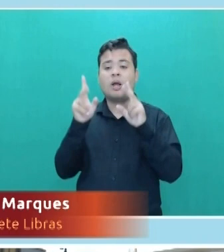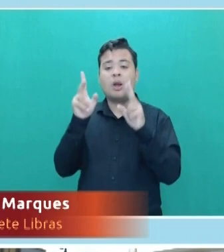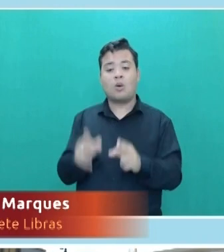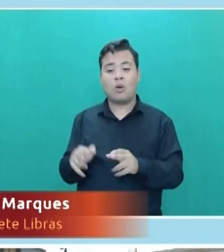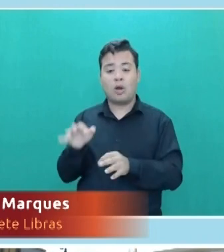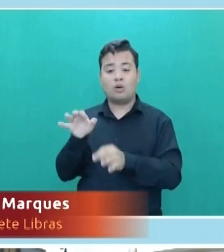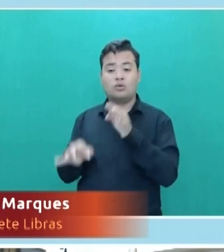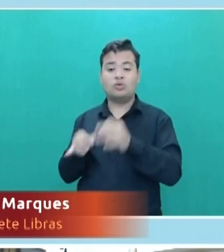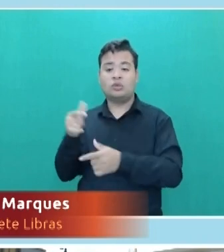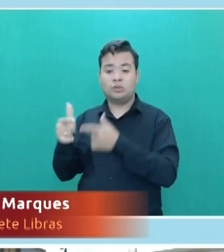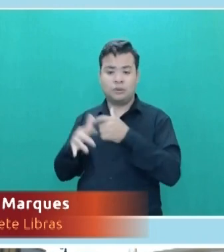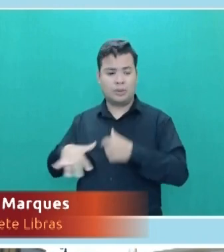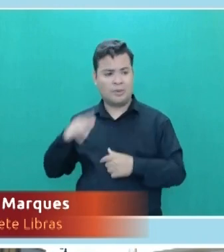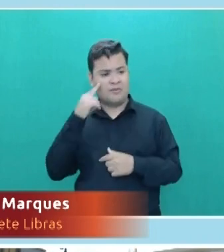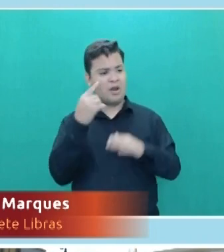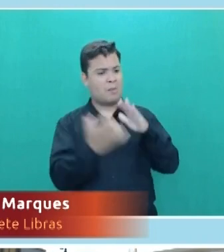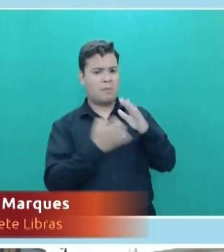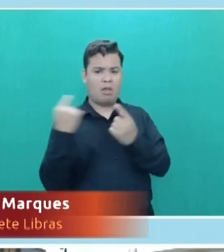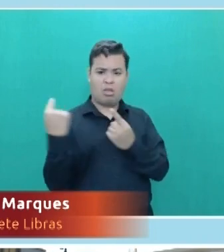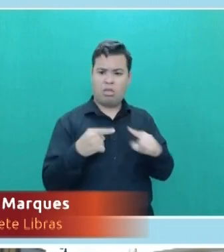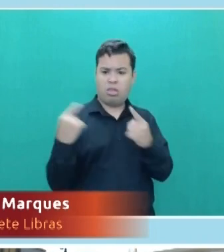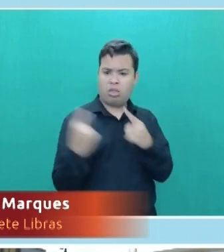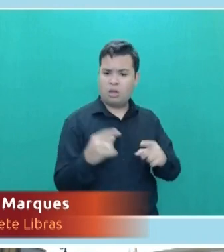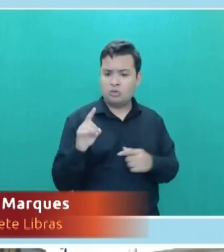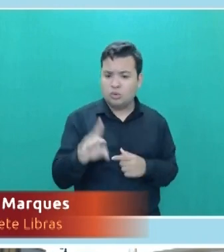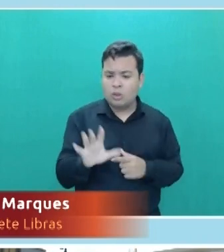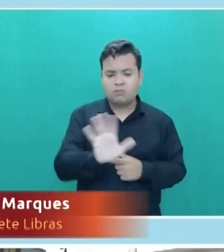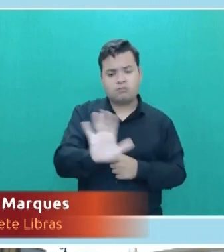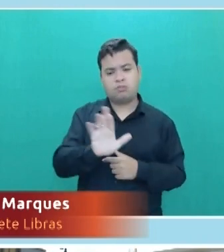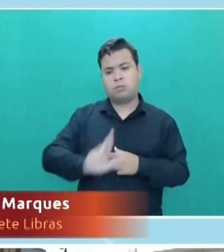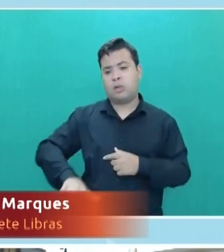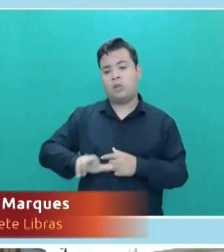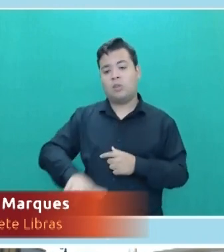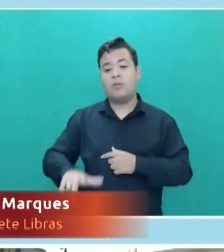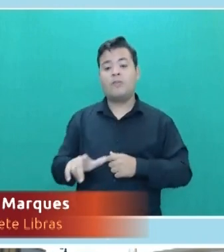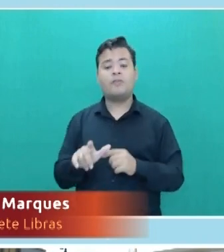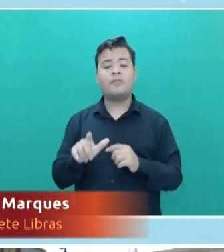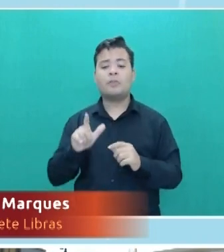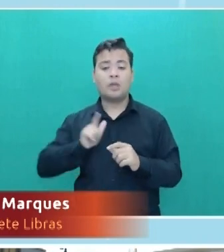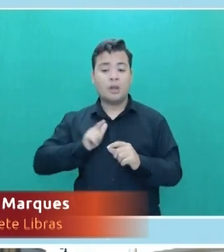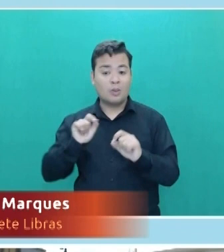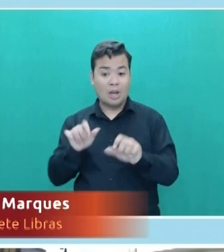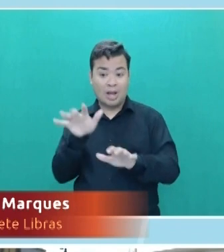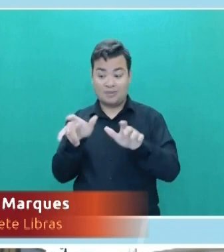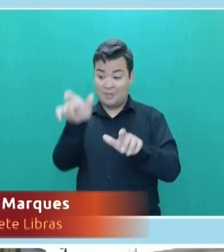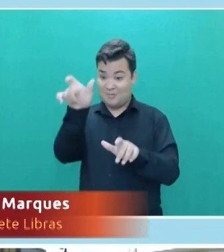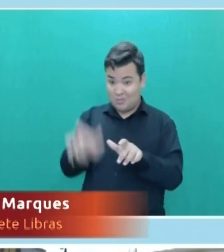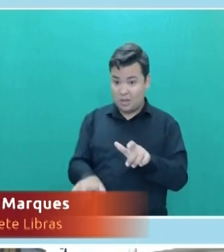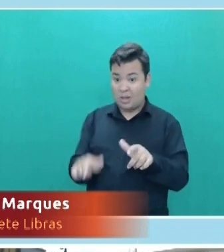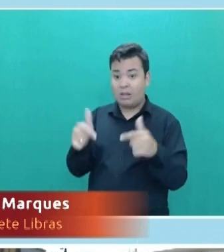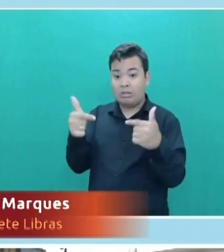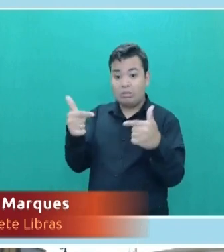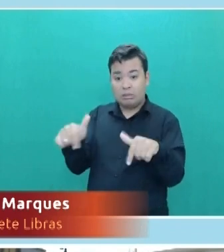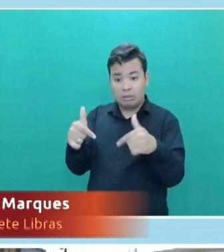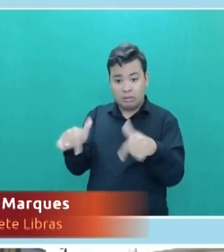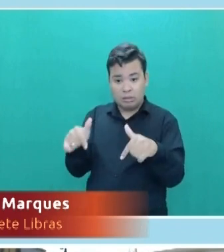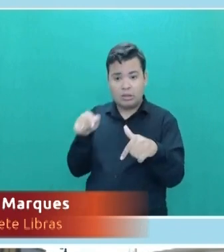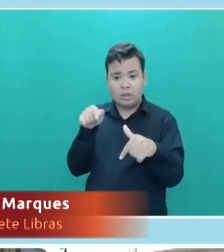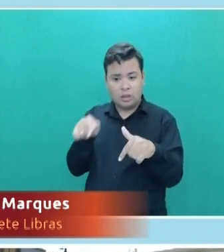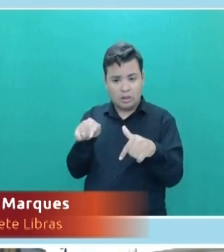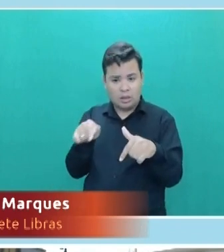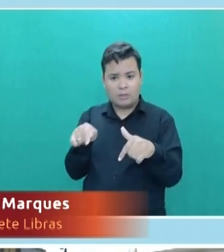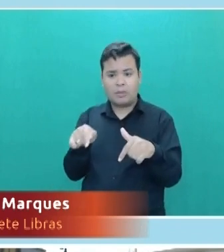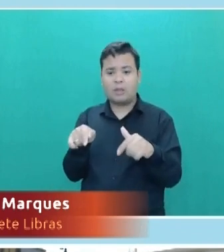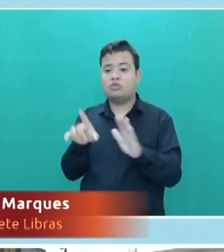condena empregador. Não existem as situações em que o trabalhador ele não é dado direito ao